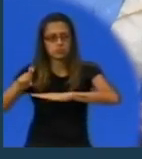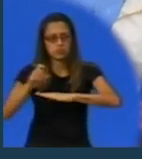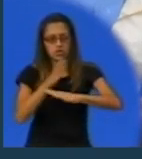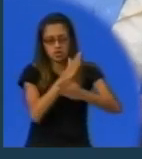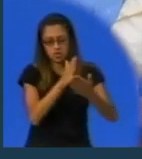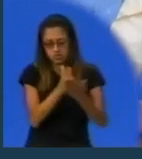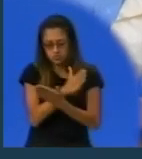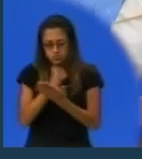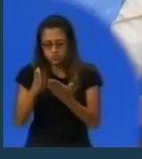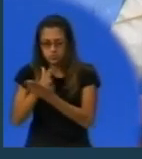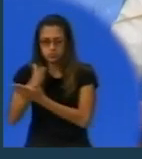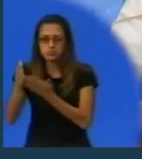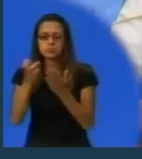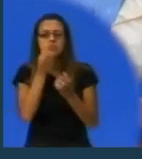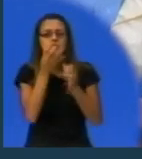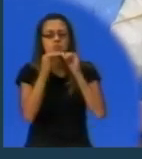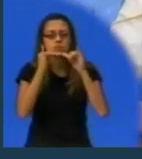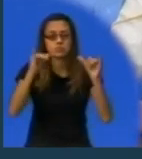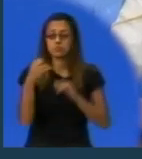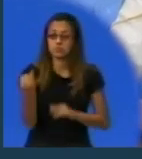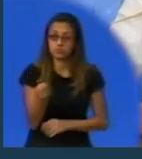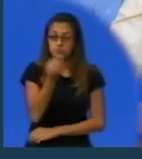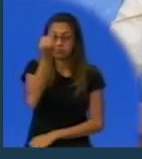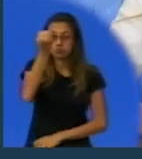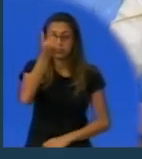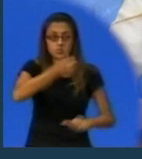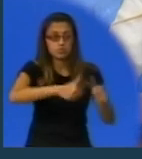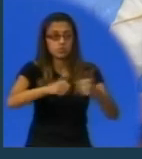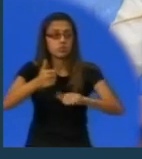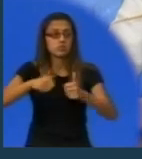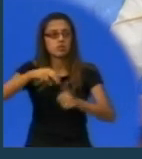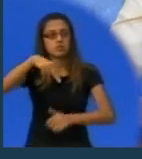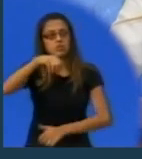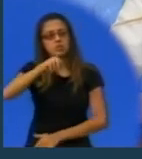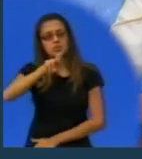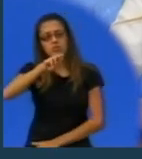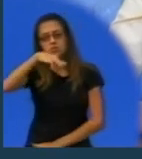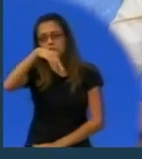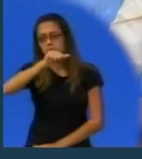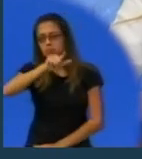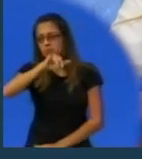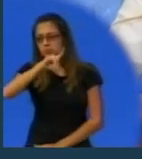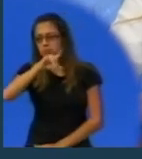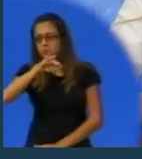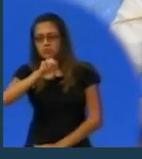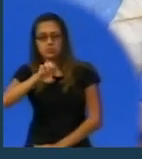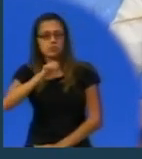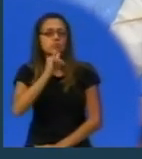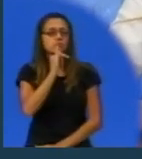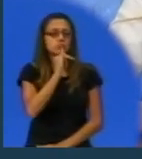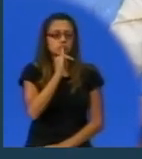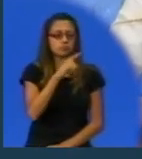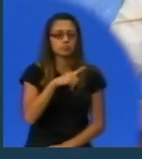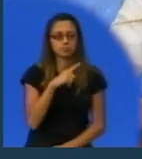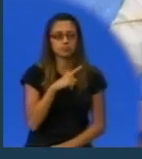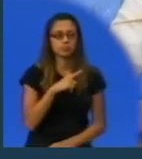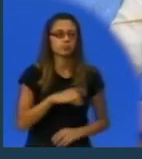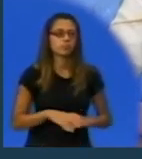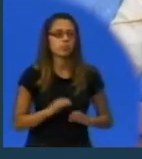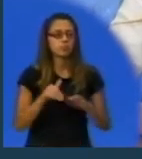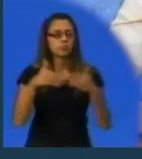E essa é uma variável importante na avaliação da normalidade. Então, neste exemplo aqui, nós temos lá,